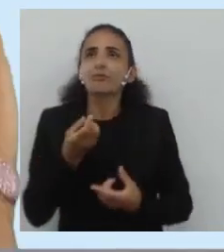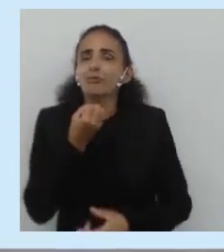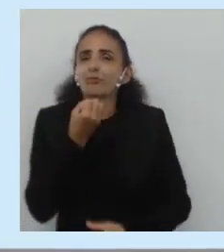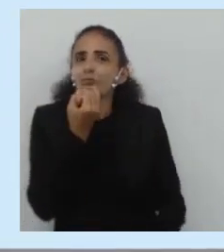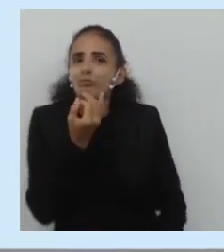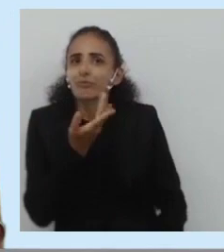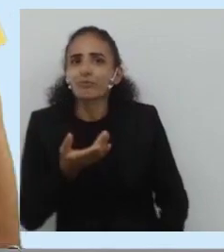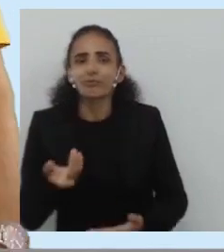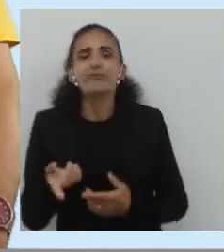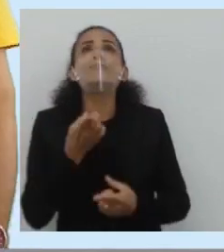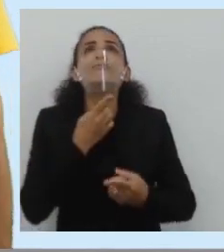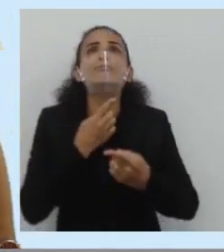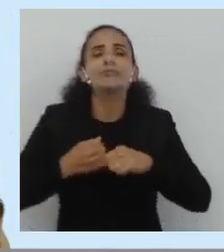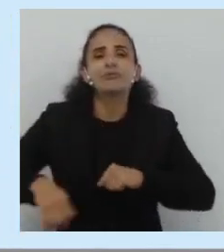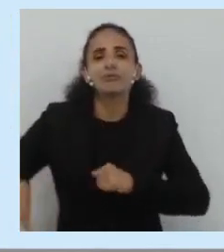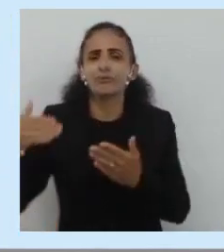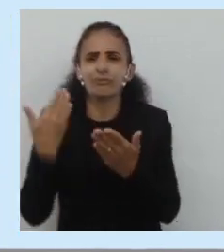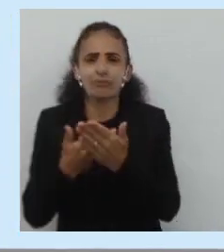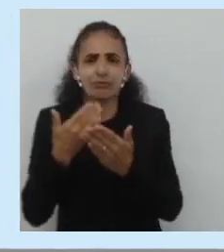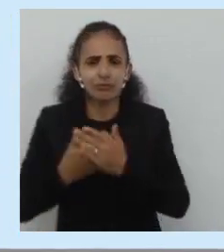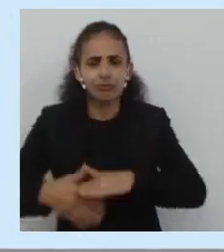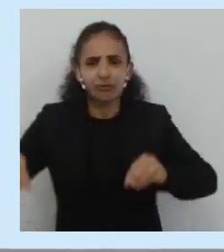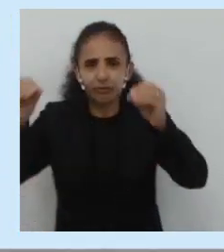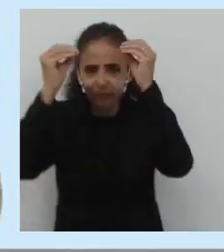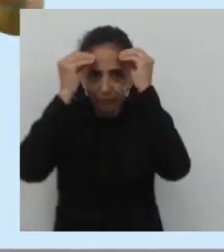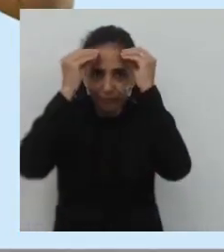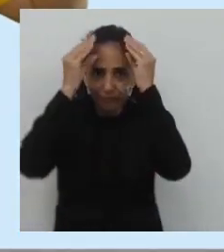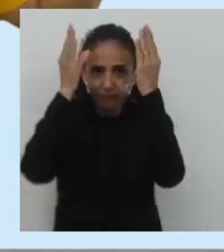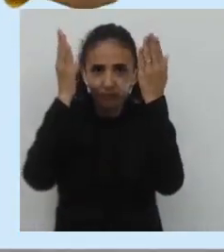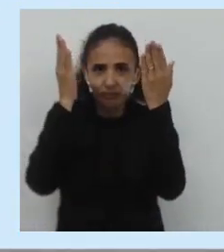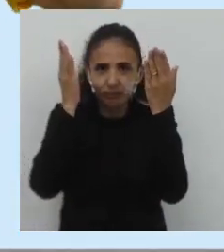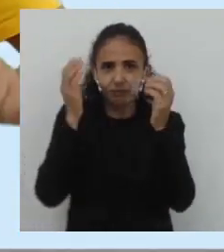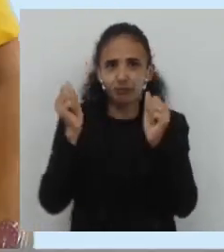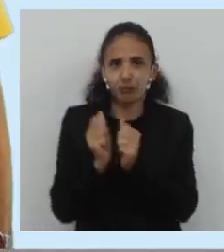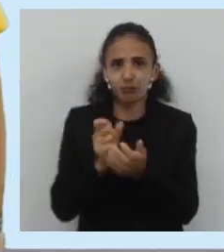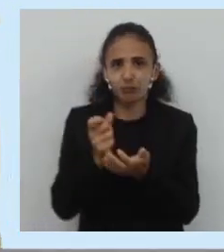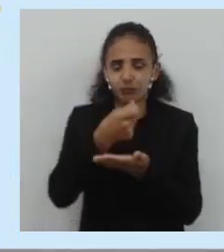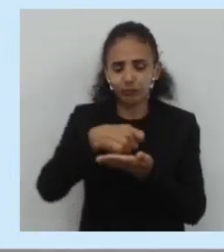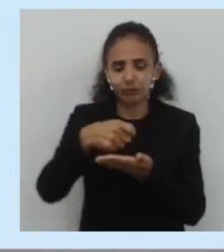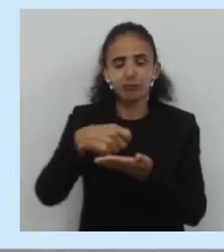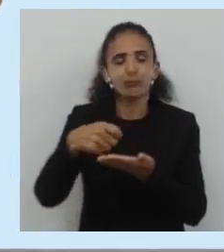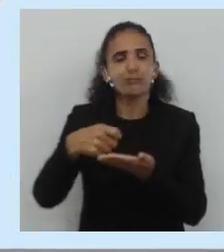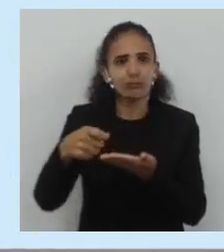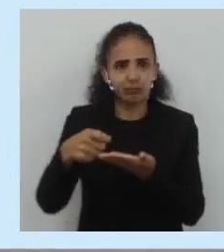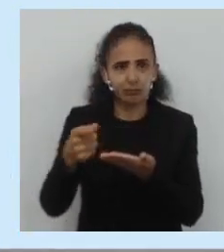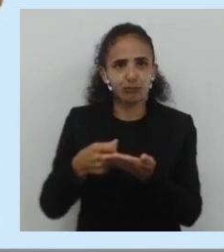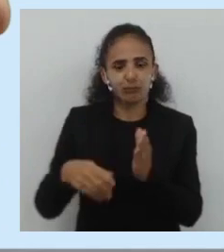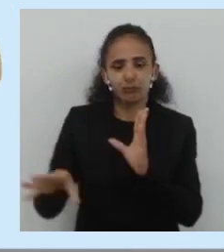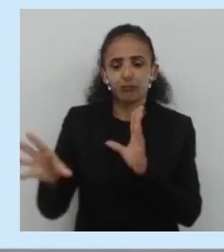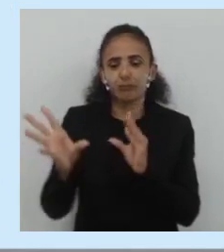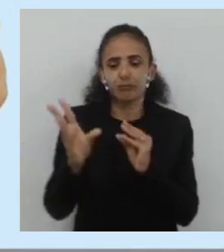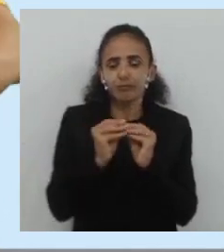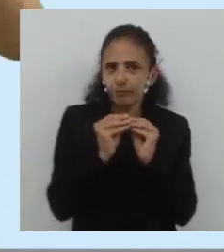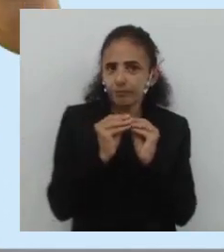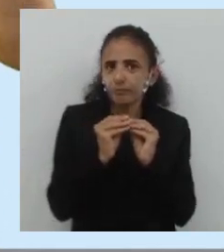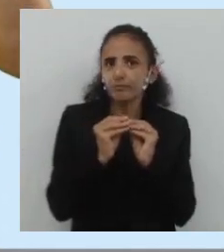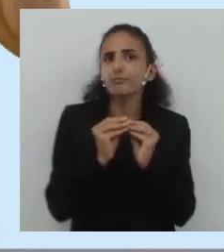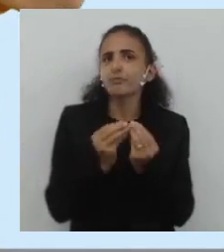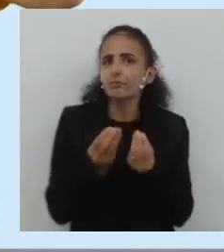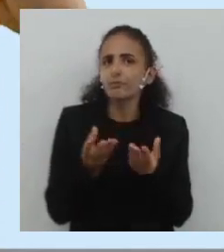sede pelo conhecimento. Então vejam só aqui, aprender a fazer nota, aprender a fazer um resumo,